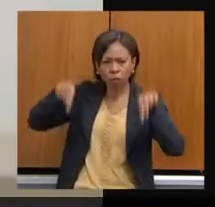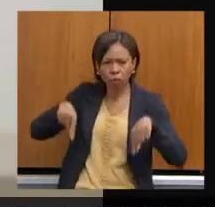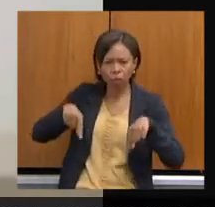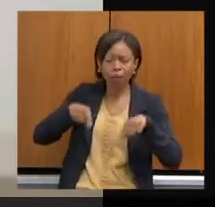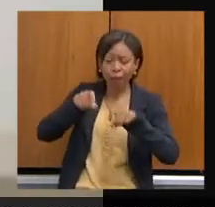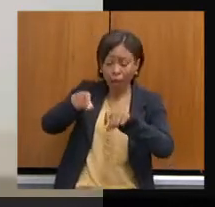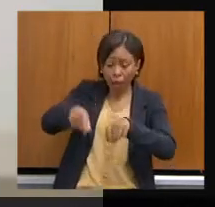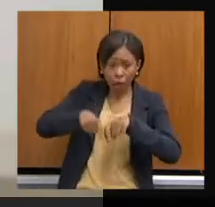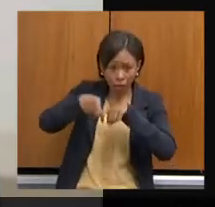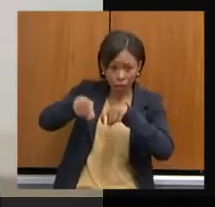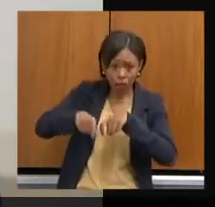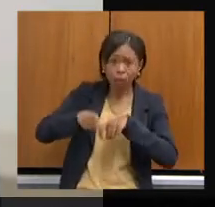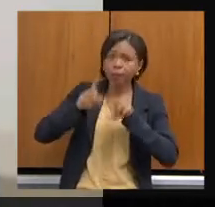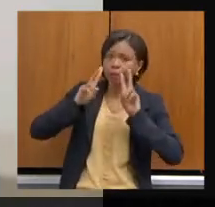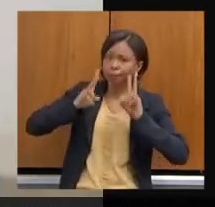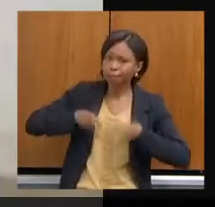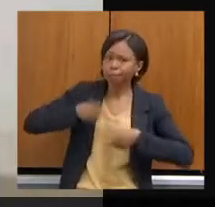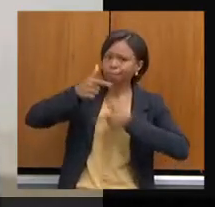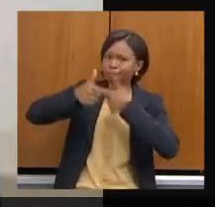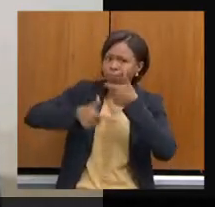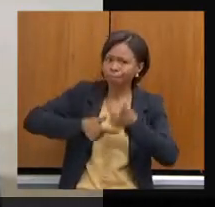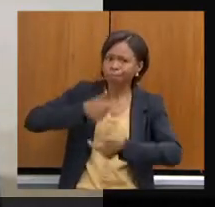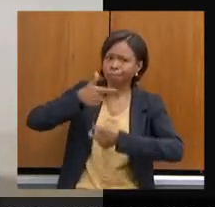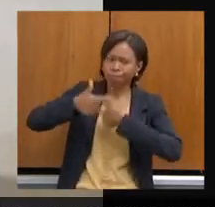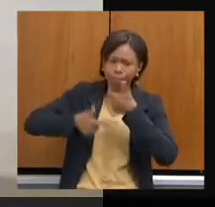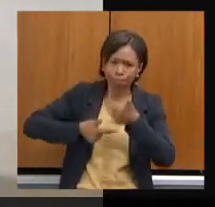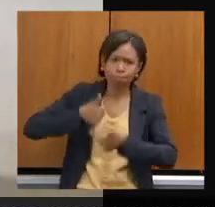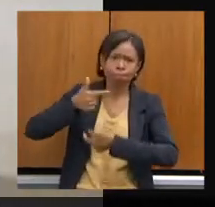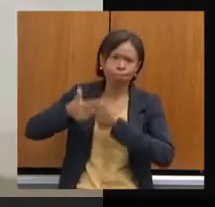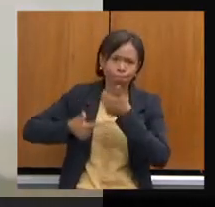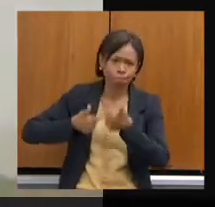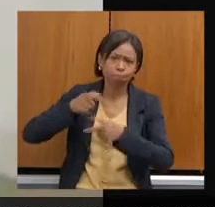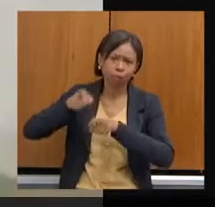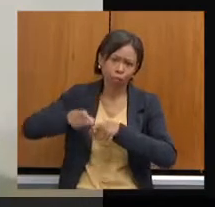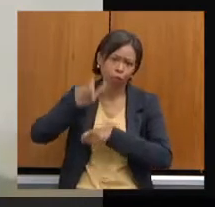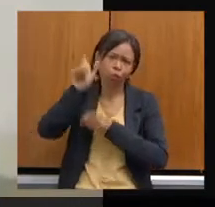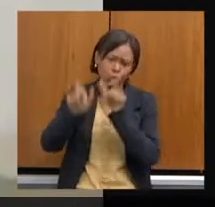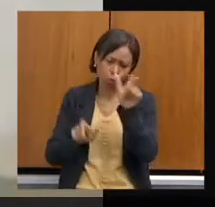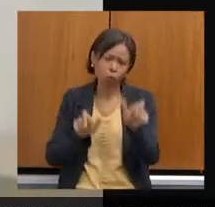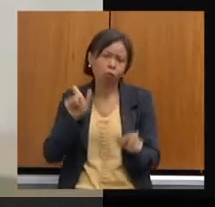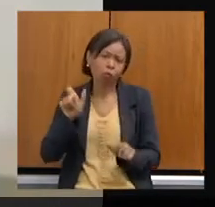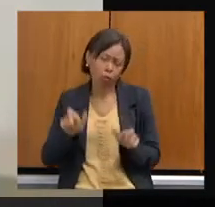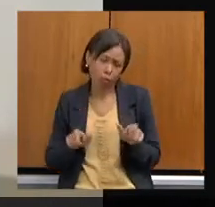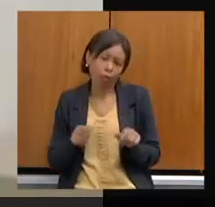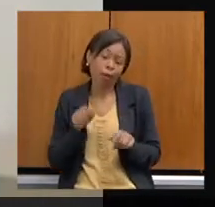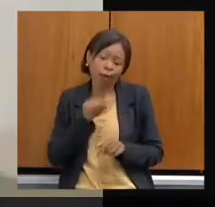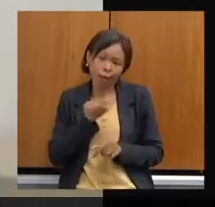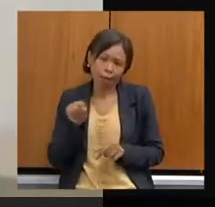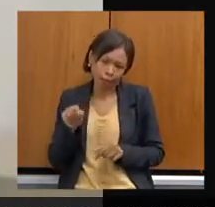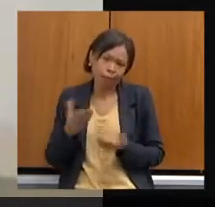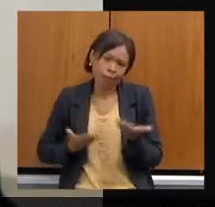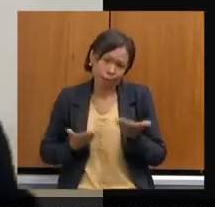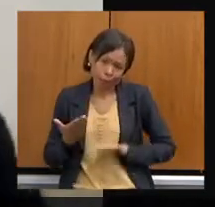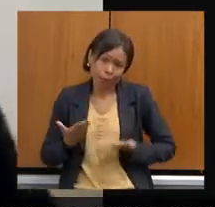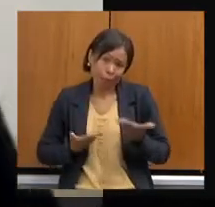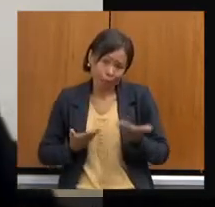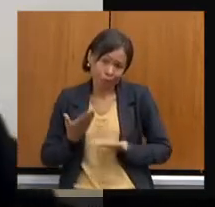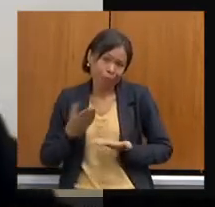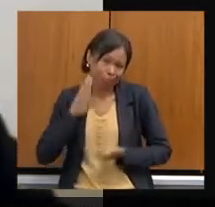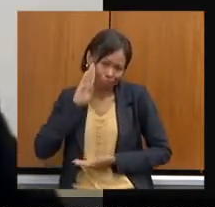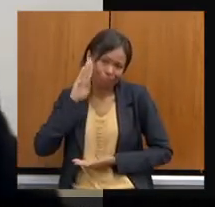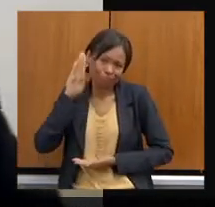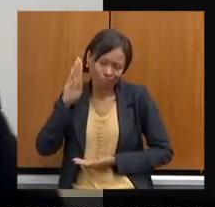agropecuária não parou e nenhum dia da campanha foi considerado como serviço essencial E Agora Nós temos